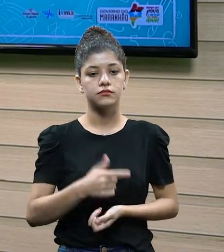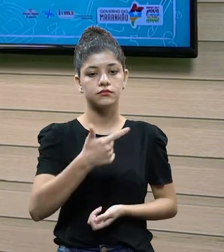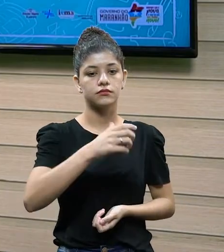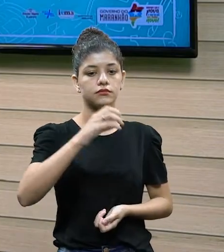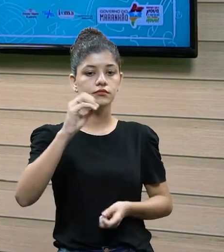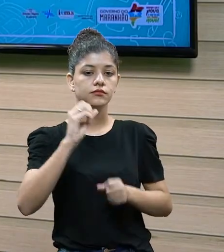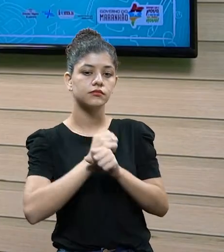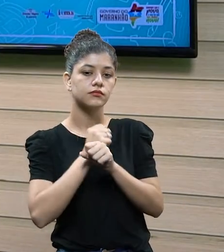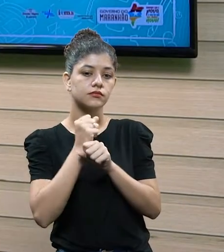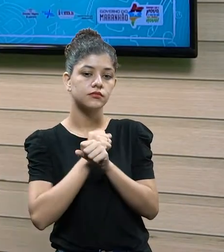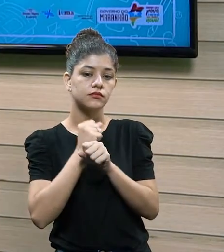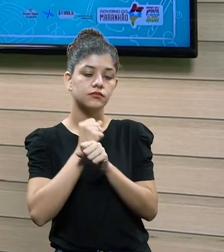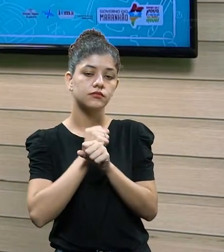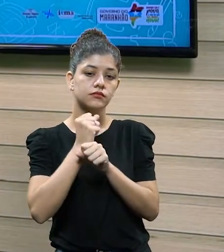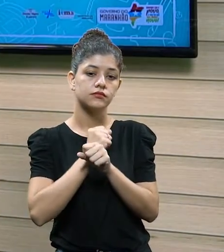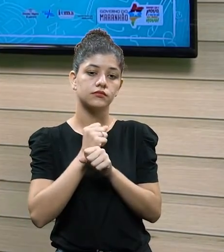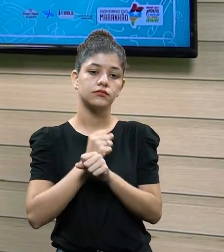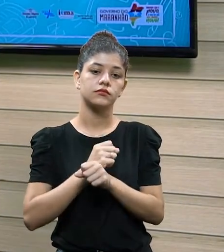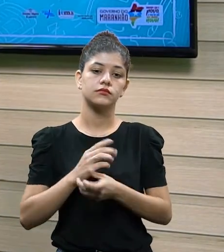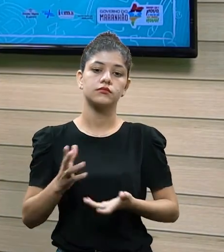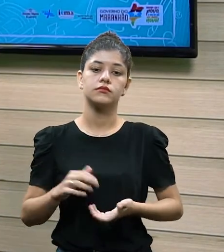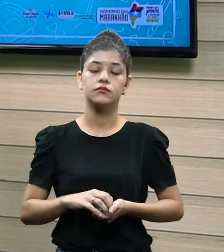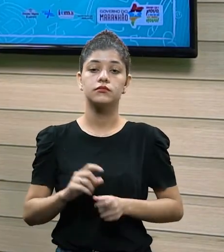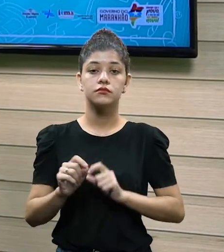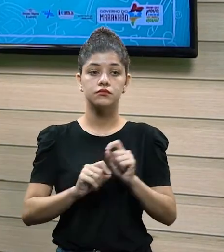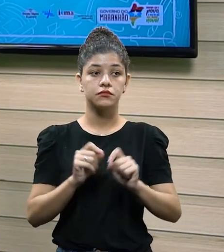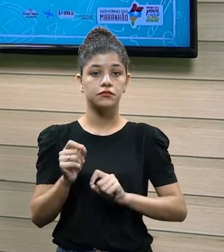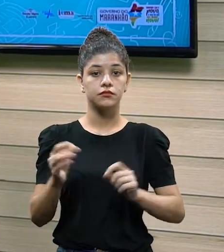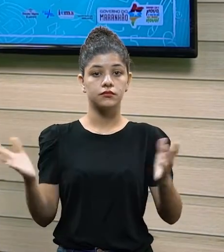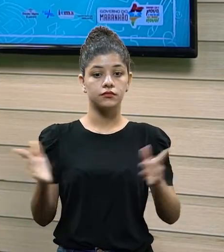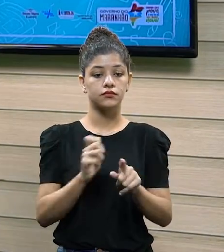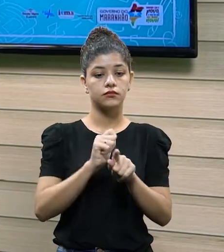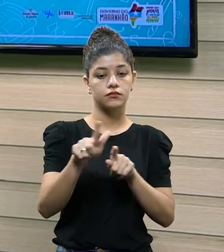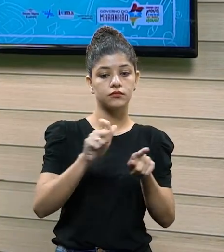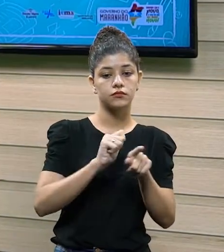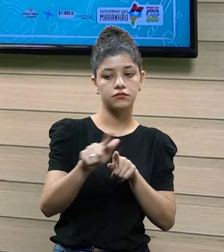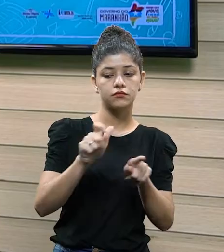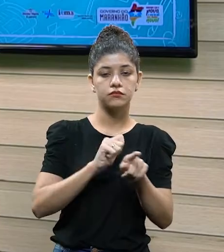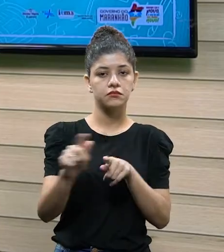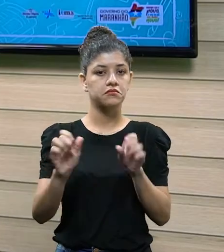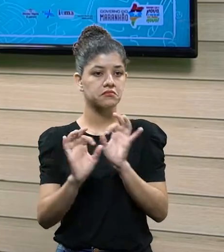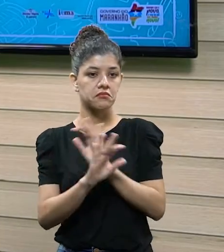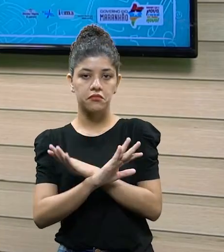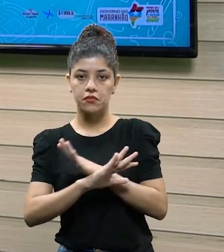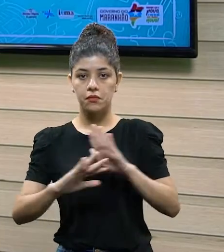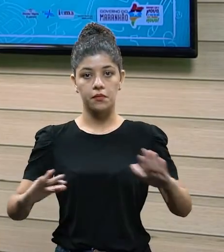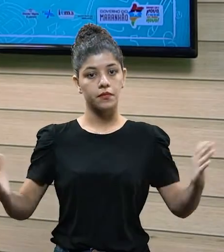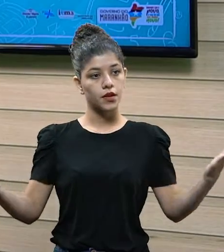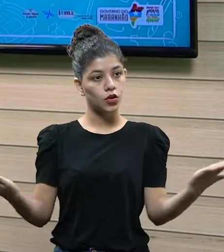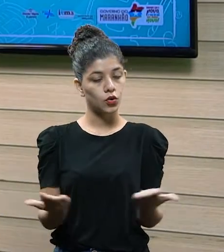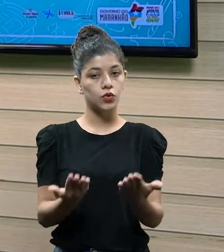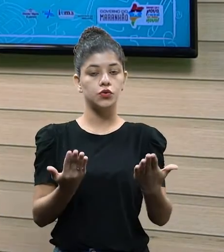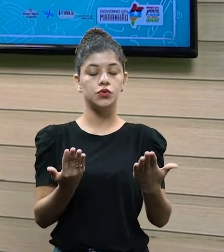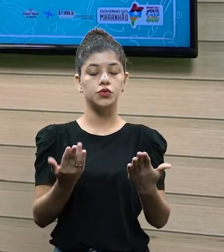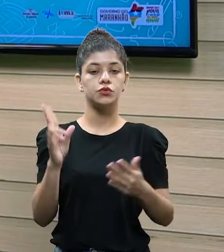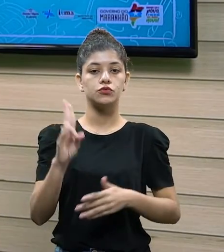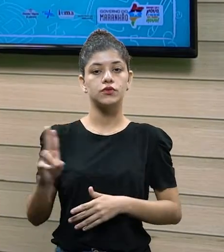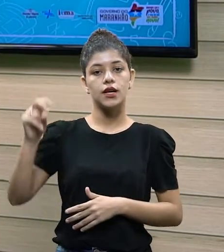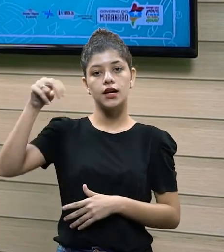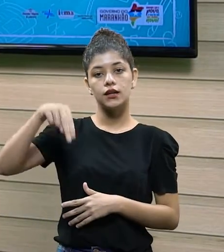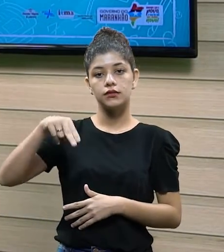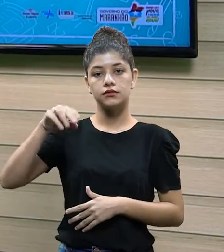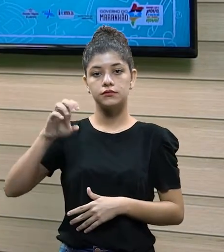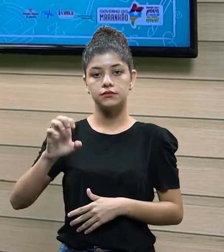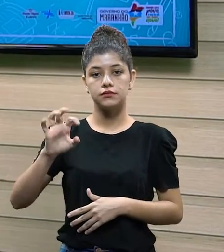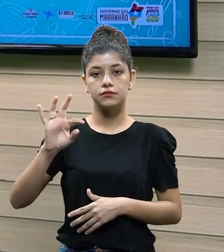pouquinho velhinho, que as locadoras iriam terminar e a gente ia falar hoje de Netflix, Onde é que você imaginou isso? Onde é que